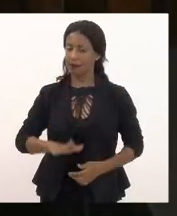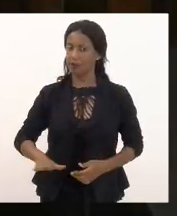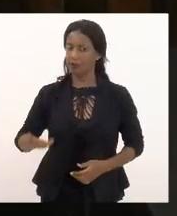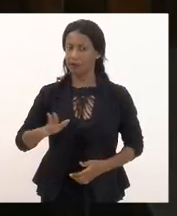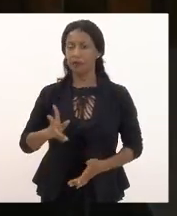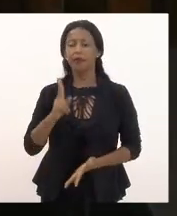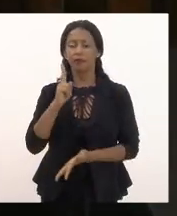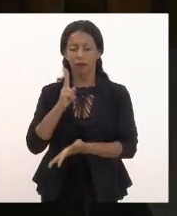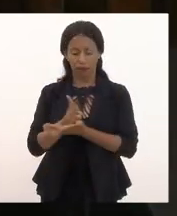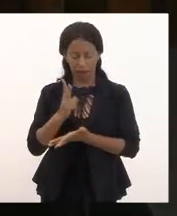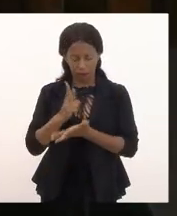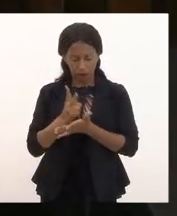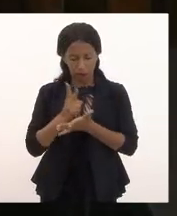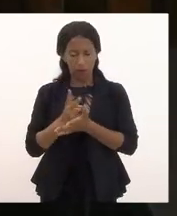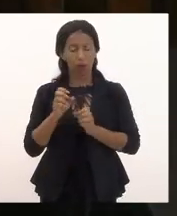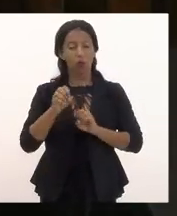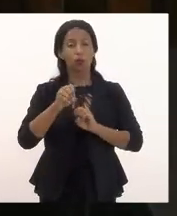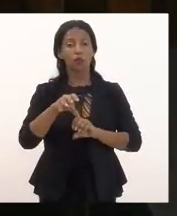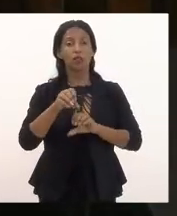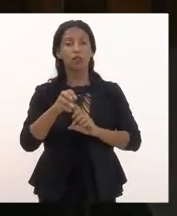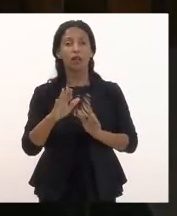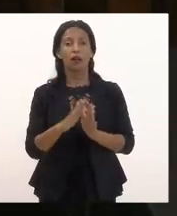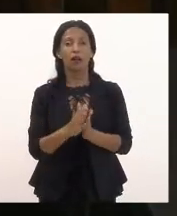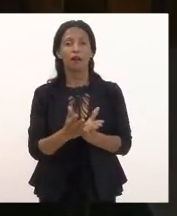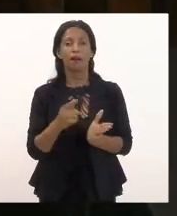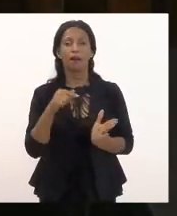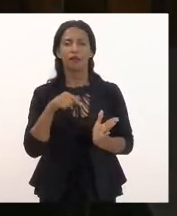vão seguir os ensinamentos bíblicos,